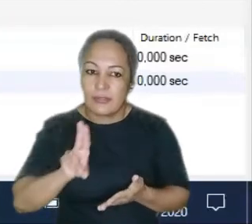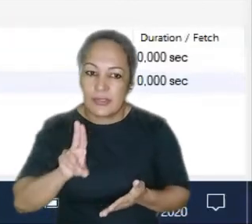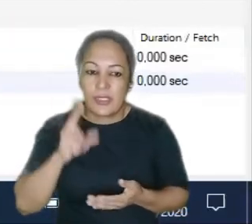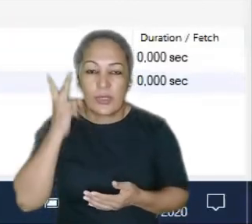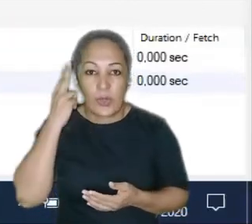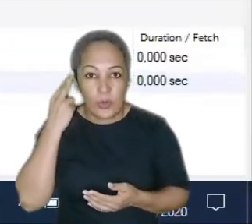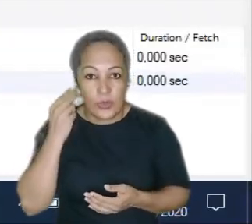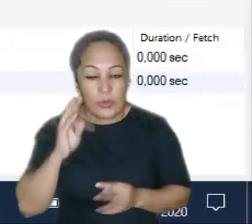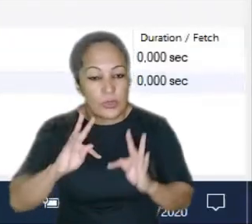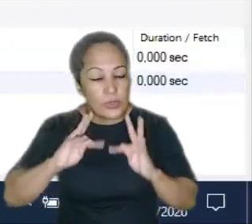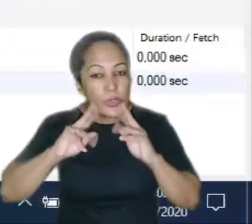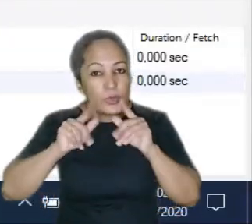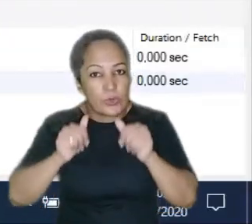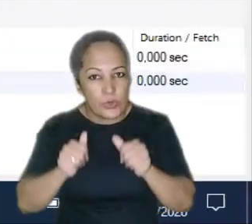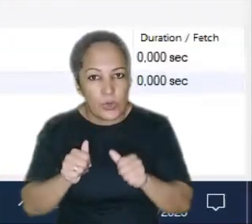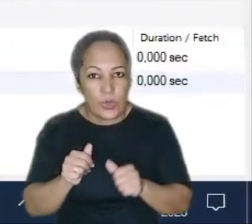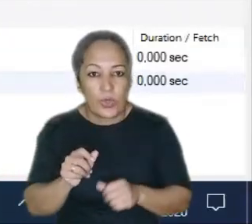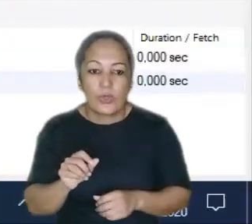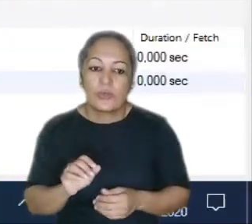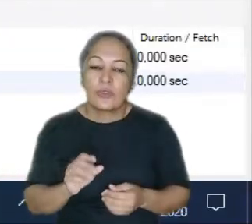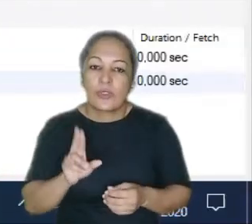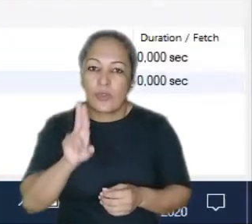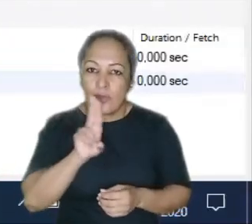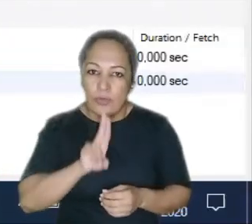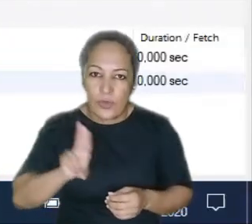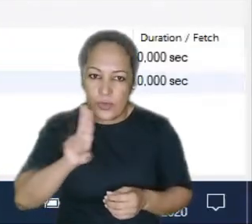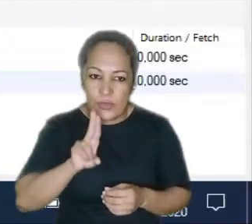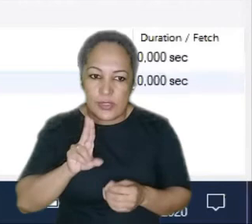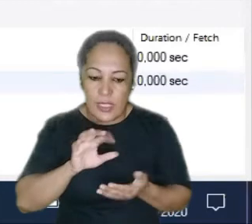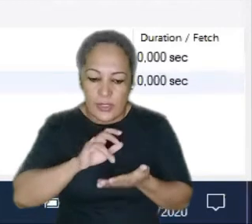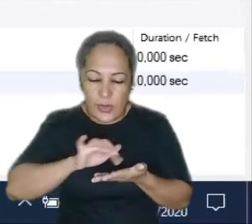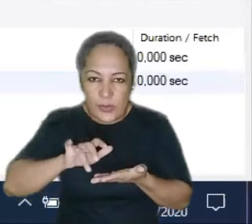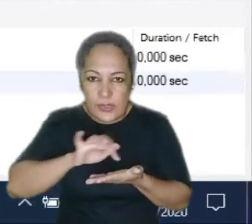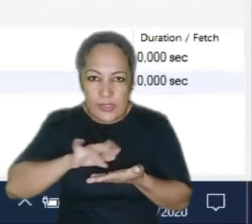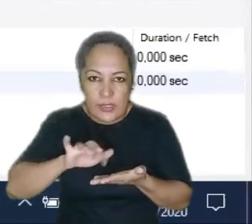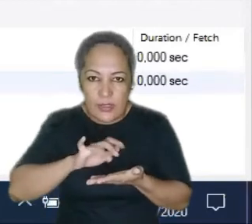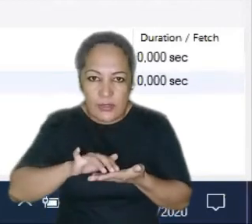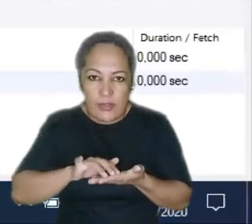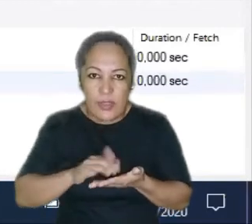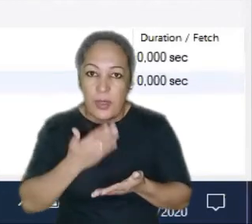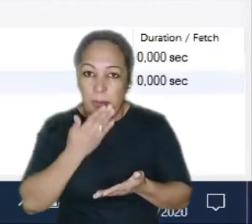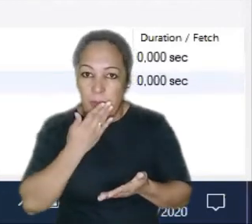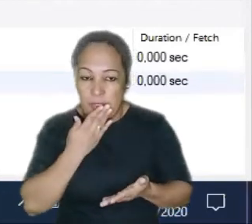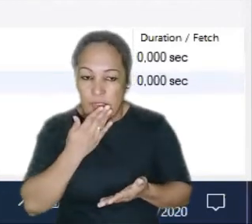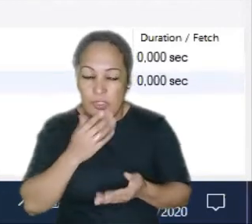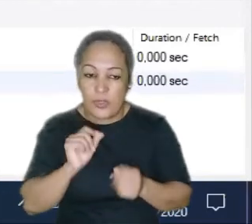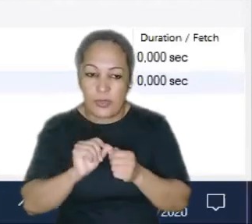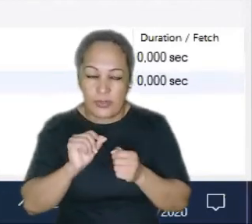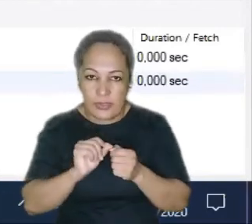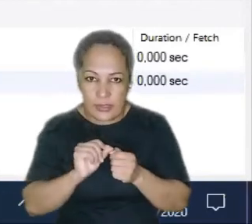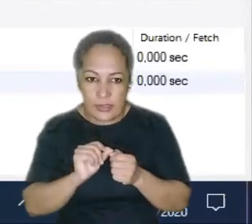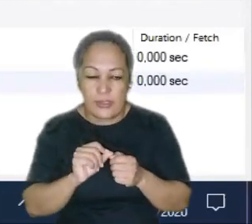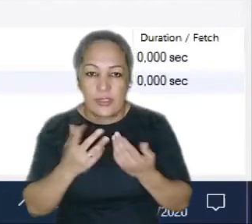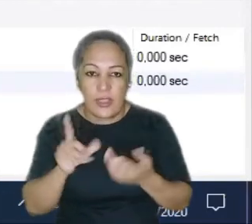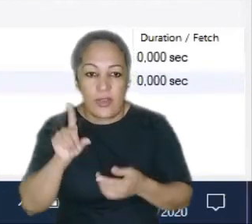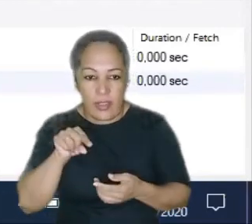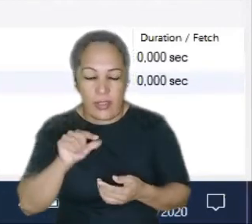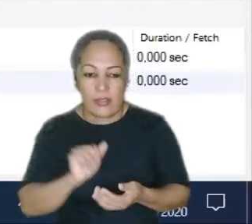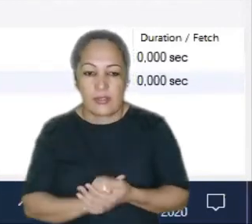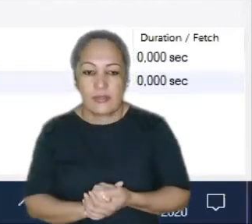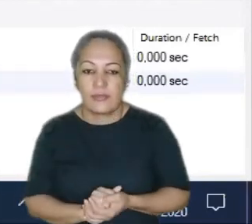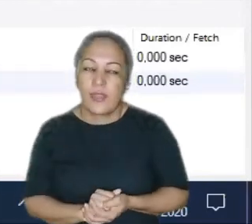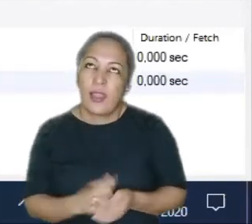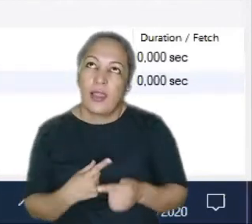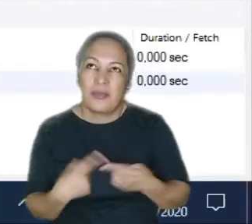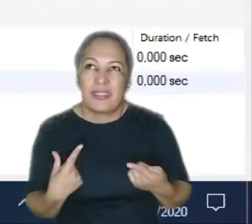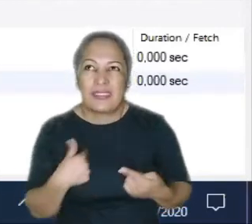agora que eu escrever nesse script e mandar executar, a base que será executada é essa. Ah, mas eu não quero usar essa